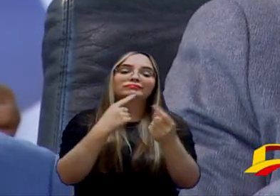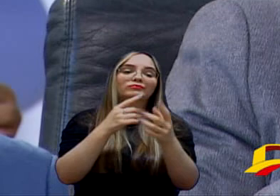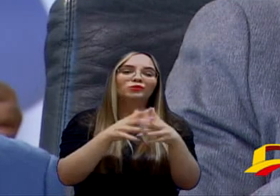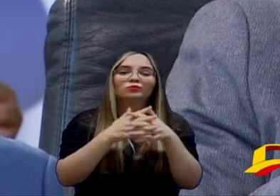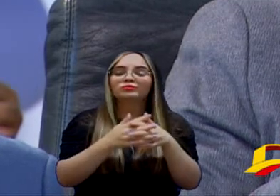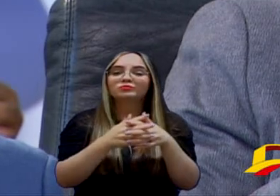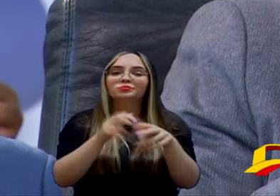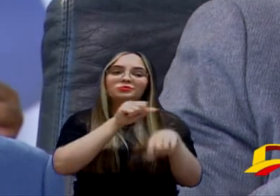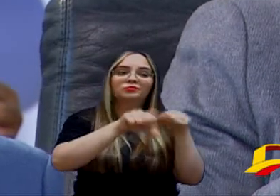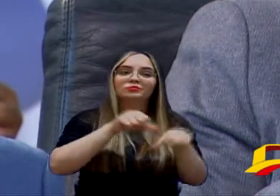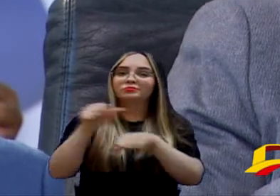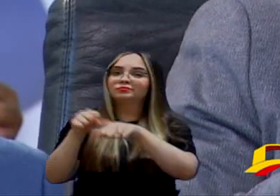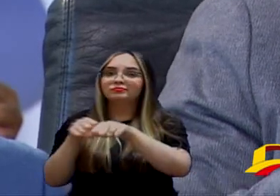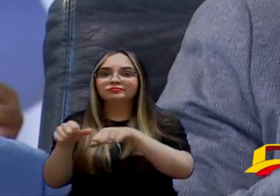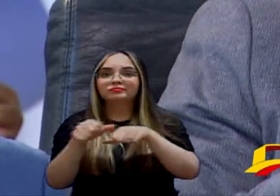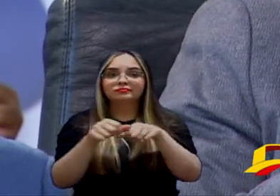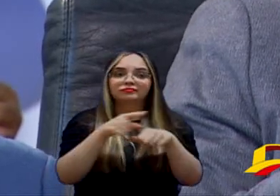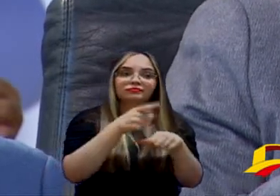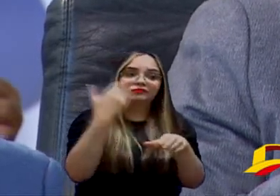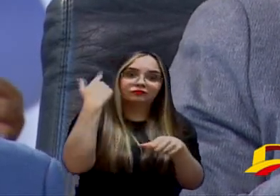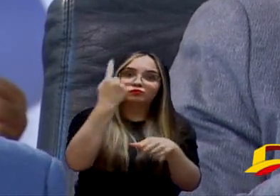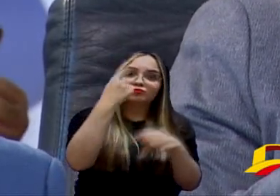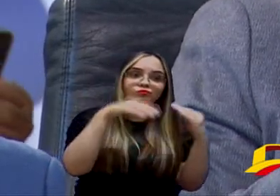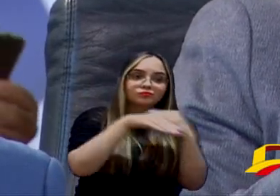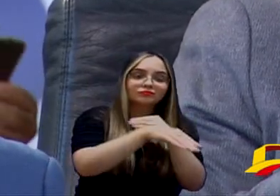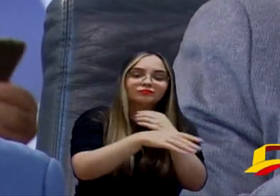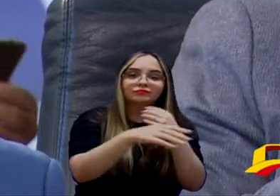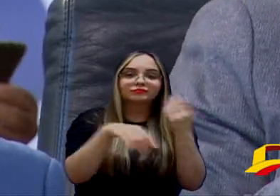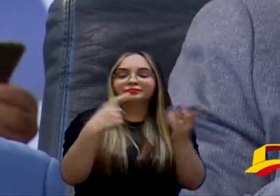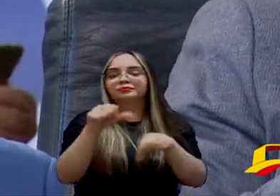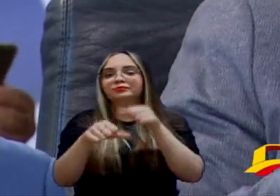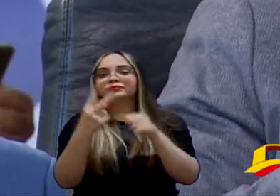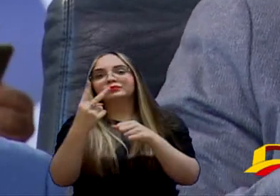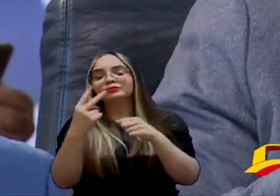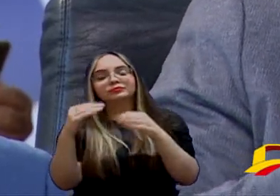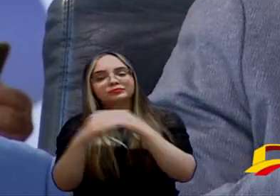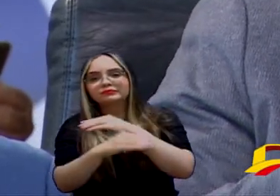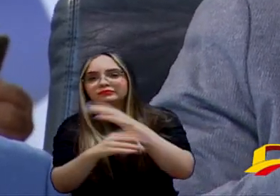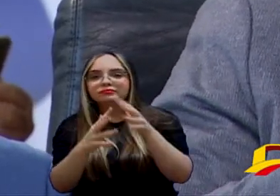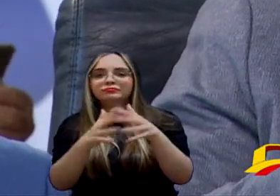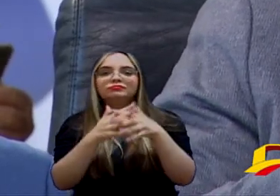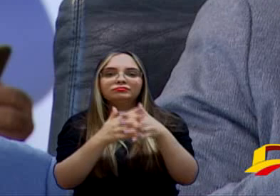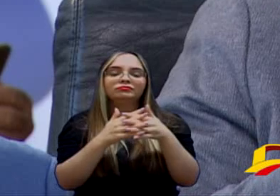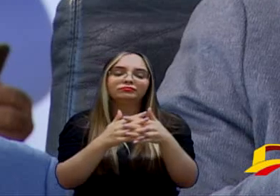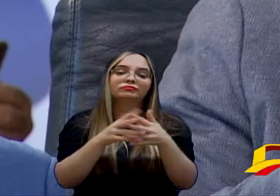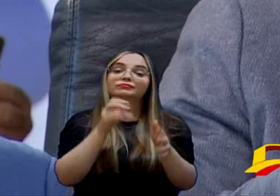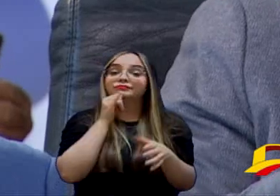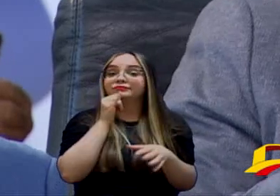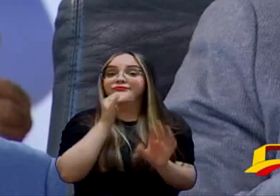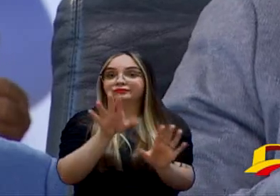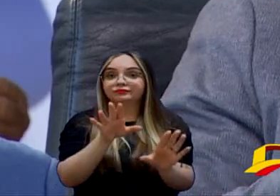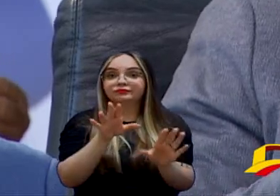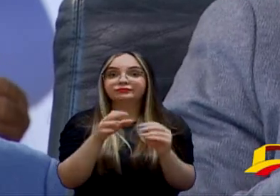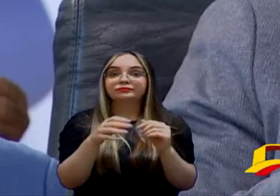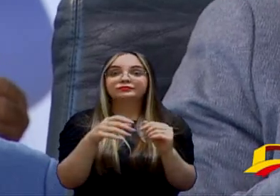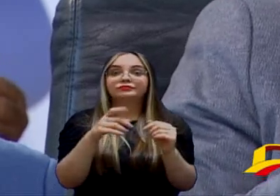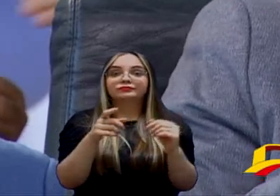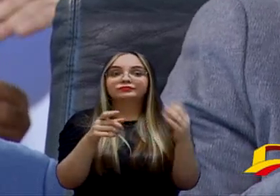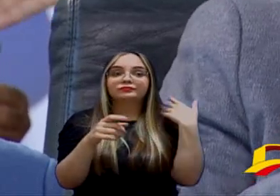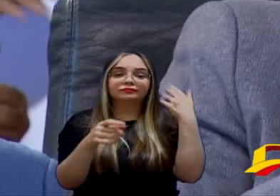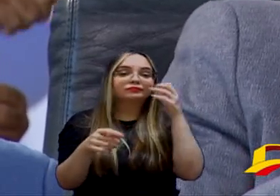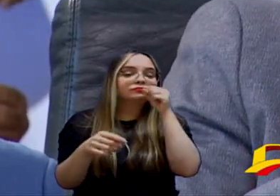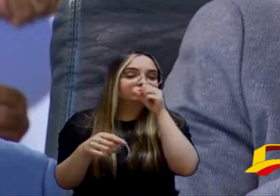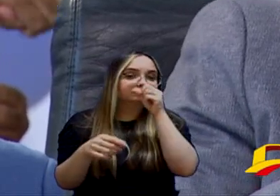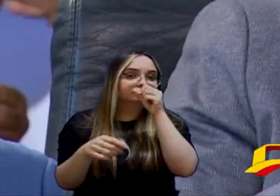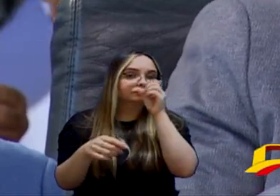tem acompanhado alguns bairros e e também bairros que recebeu agora aí ó Vamos citar um exemplo né esse final